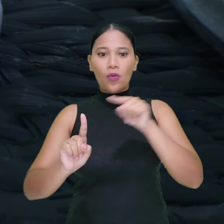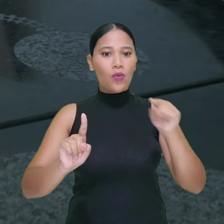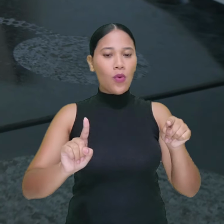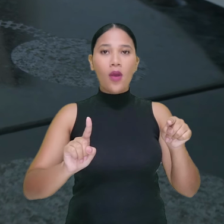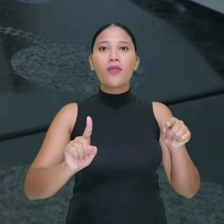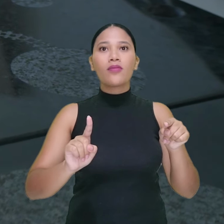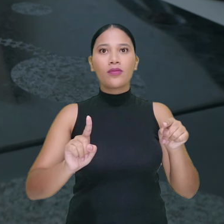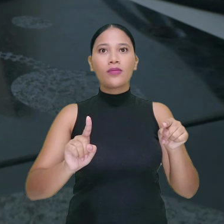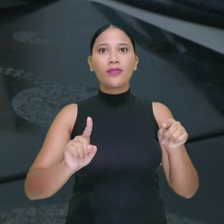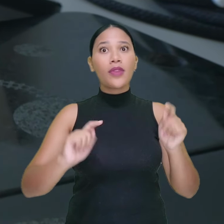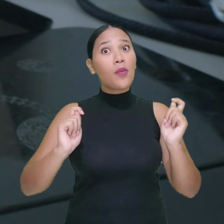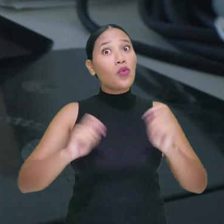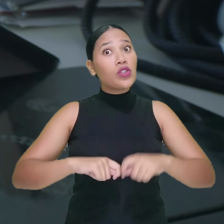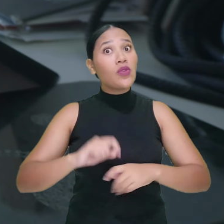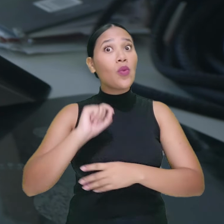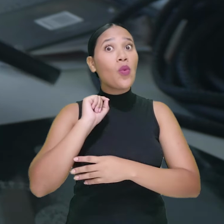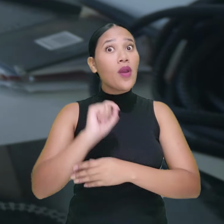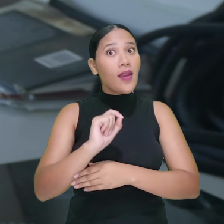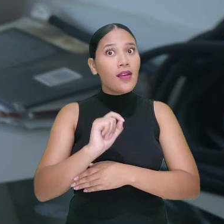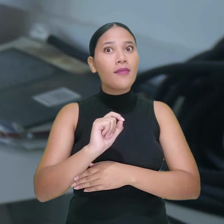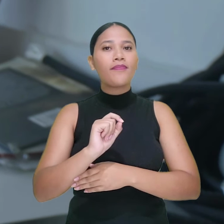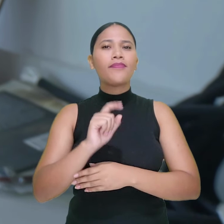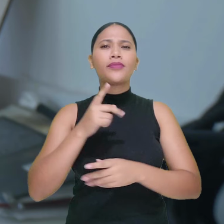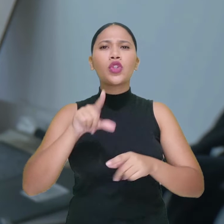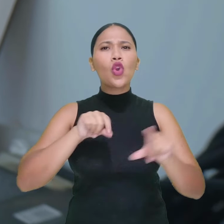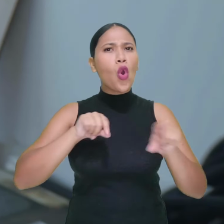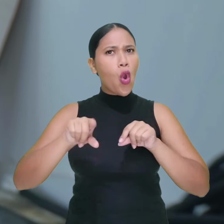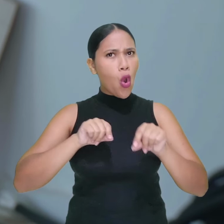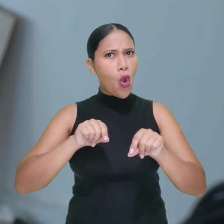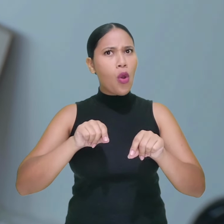e Revenguer há uma ponte. É possível